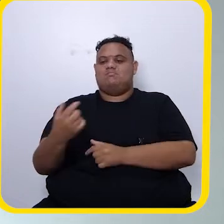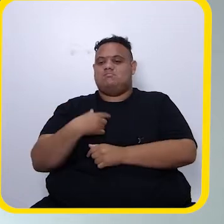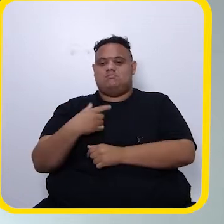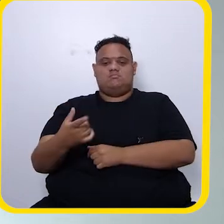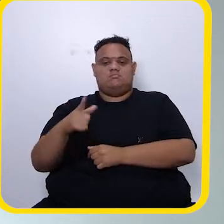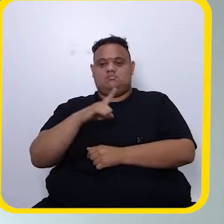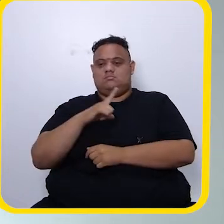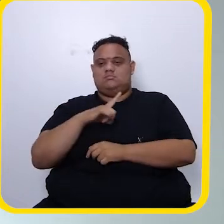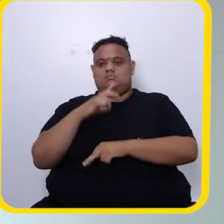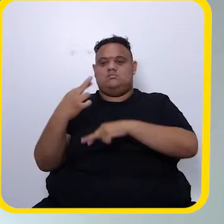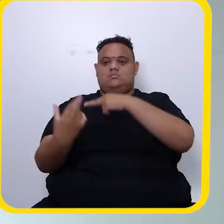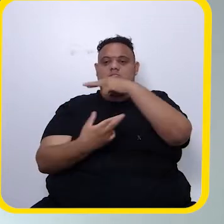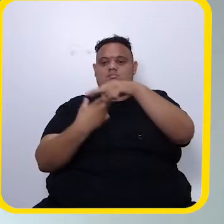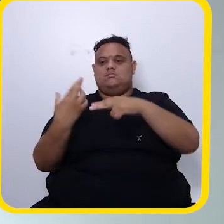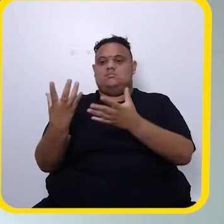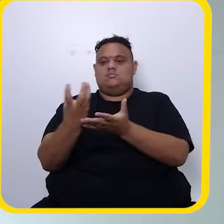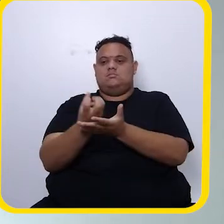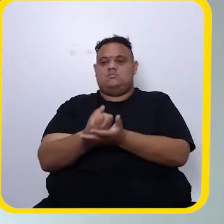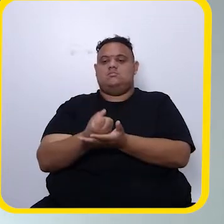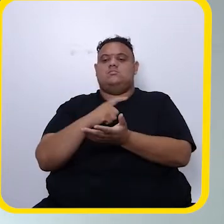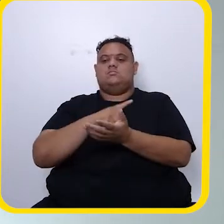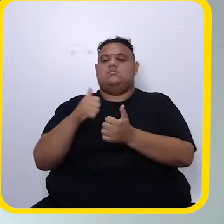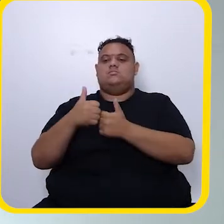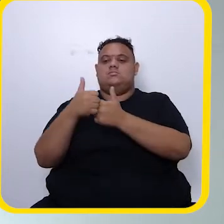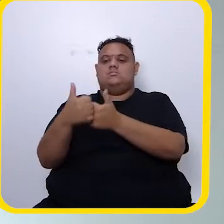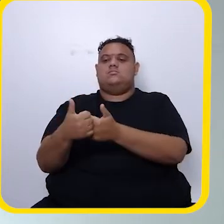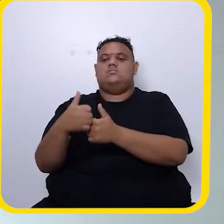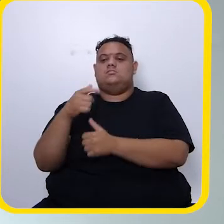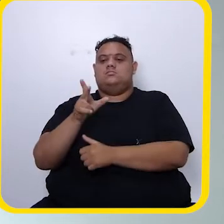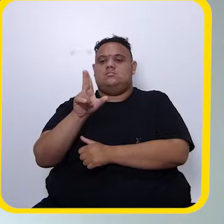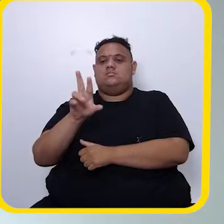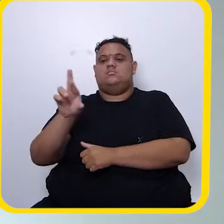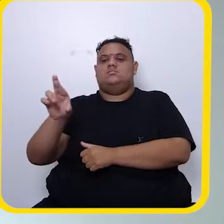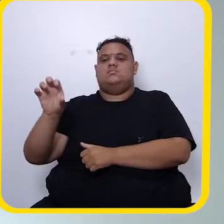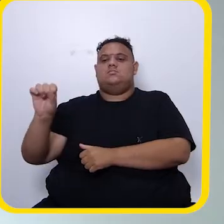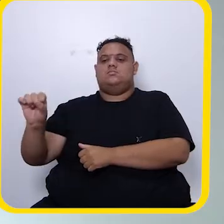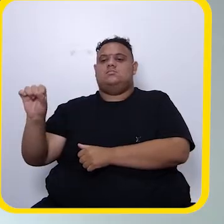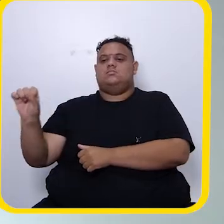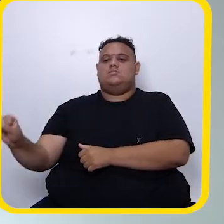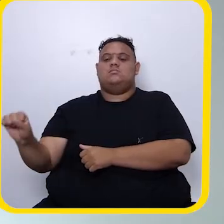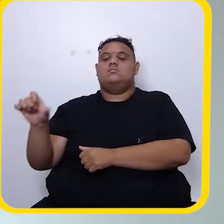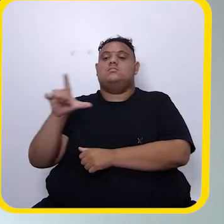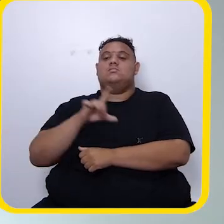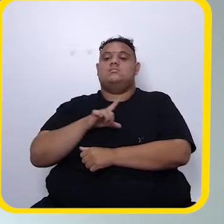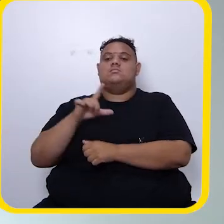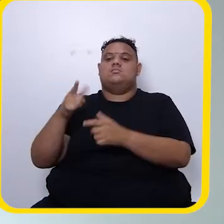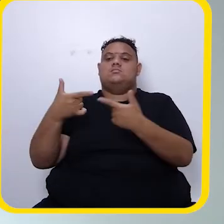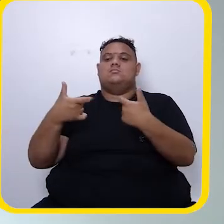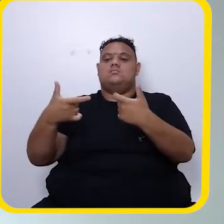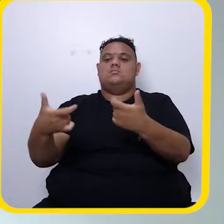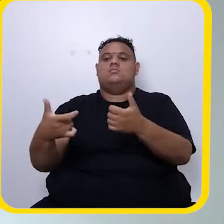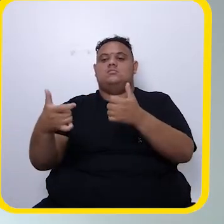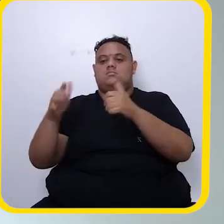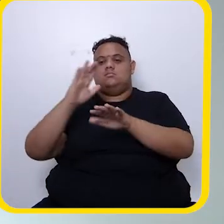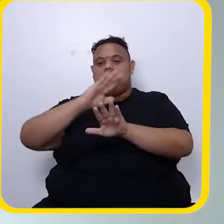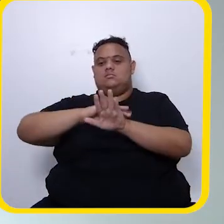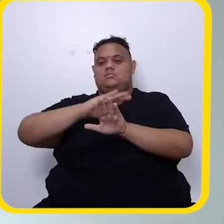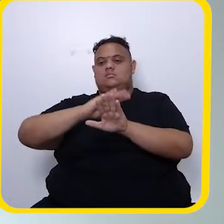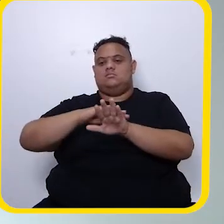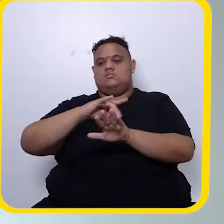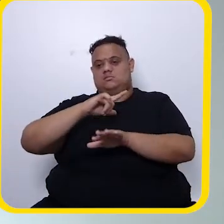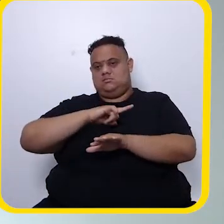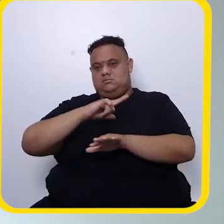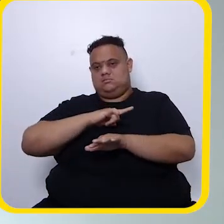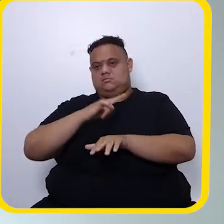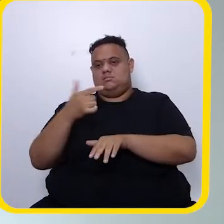assim tendo uma revolução comunista e socialista com o apoio da União Soviética durante a Guerra Fria, né, então isso causou,